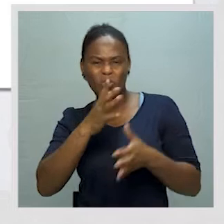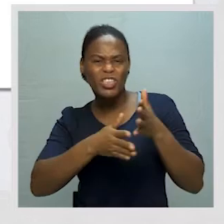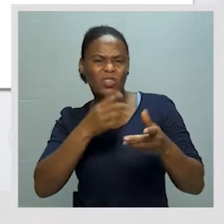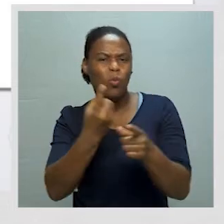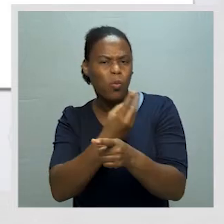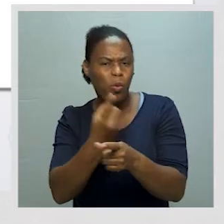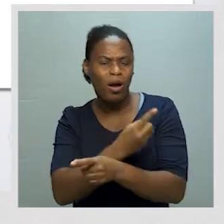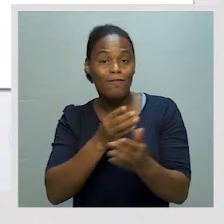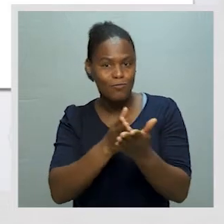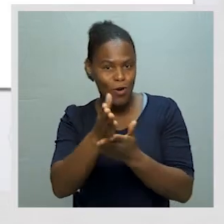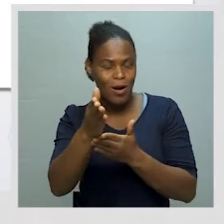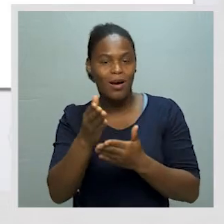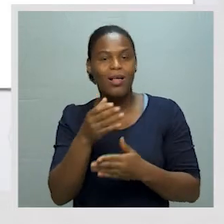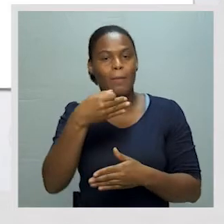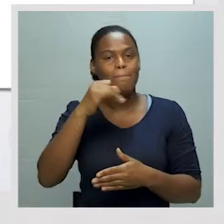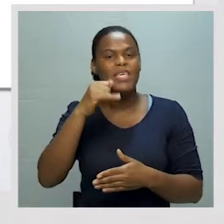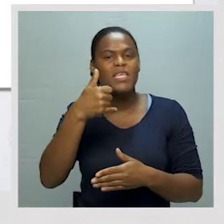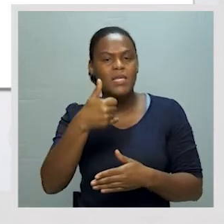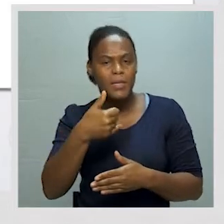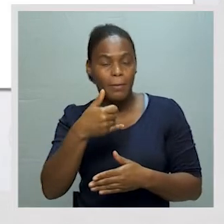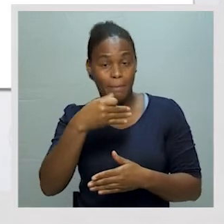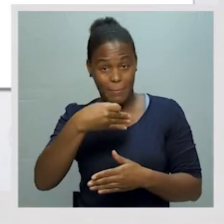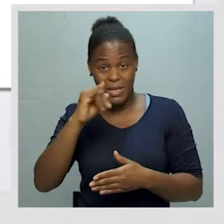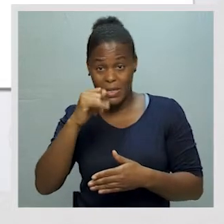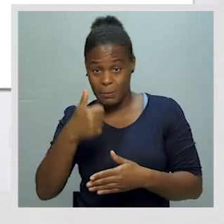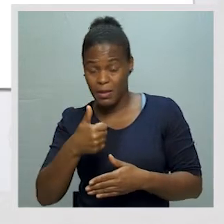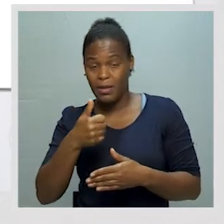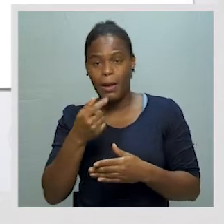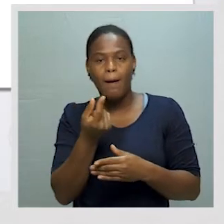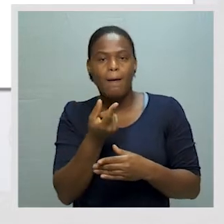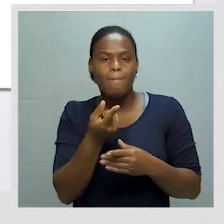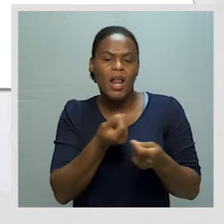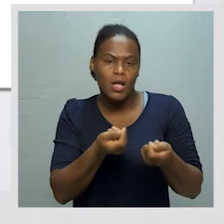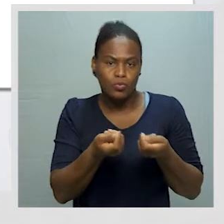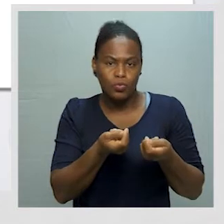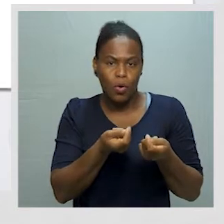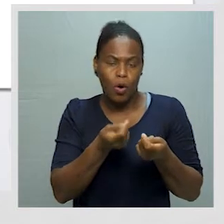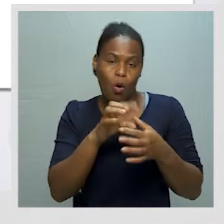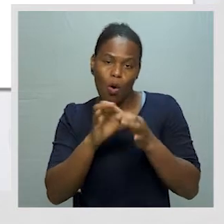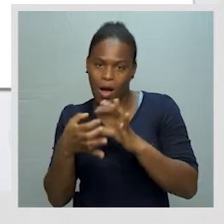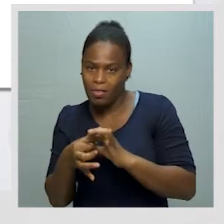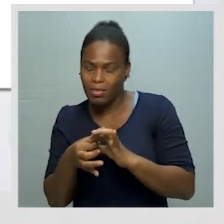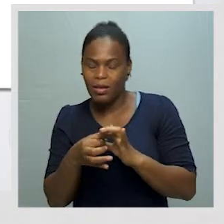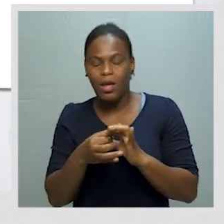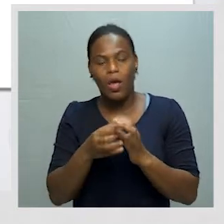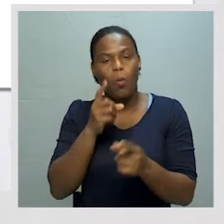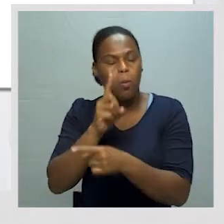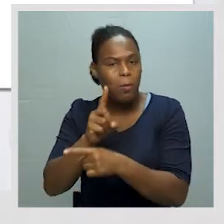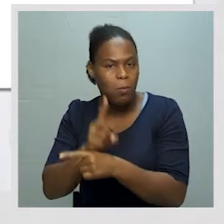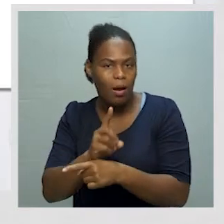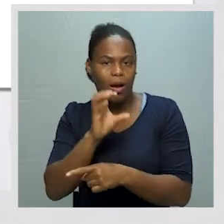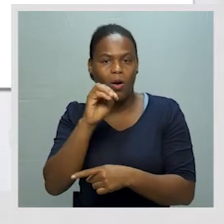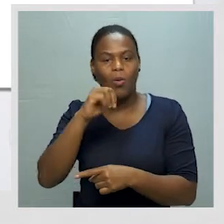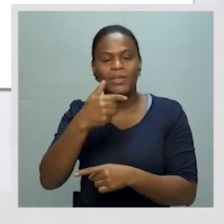ver PIB a preços correntes e PIB a preços constantes. Vamos ver a taxa de crescimento do PIB em